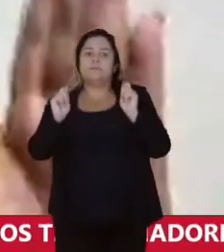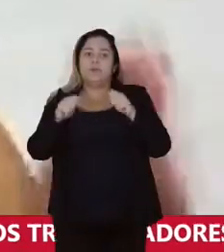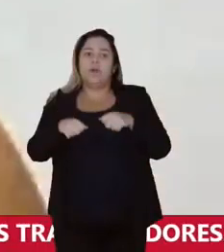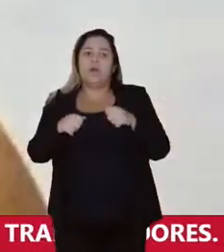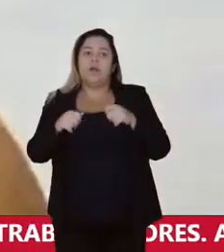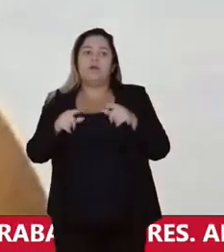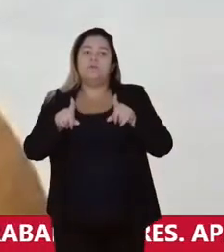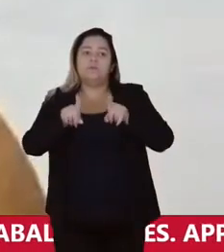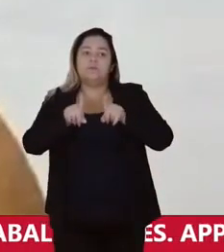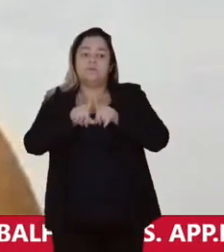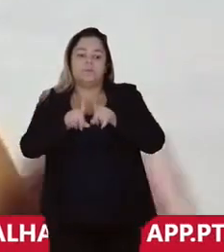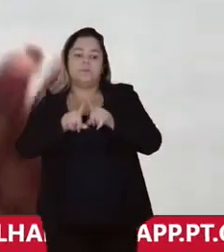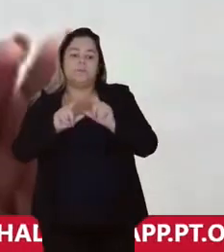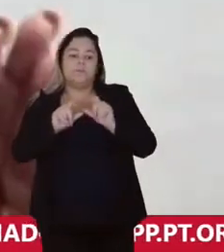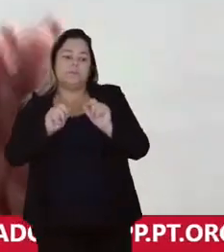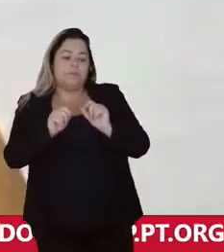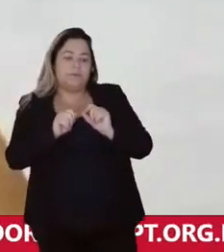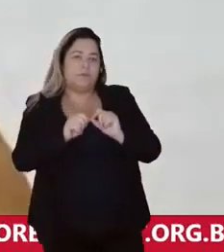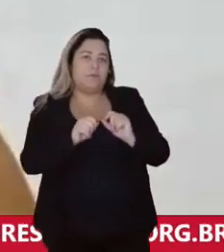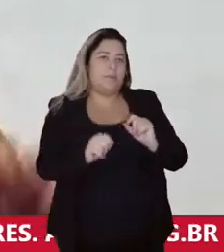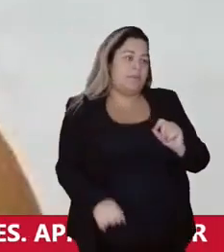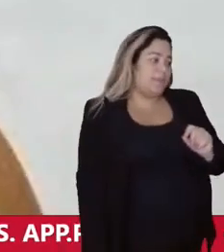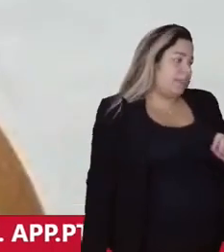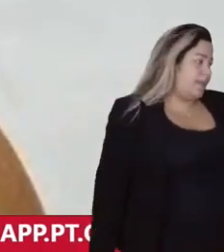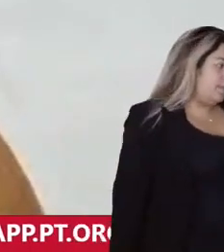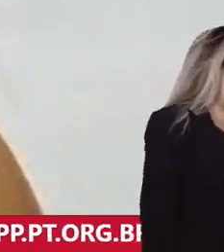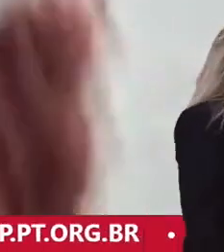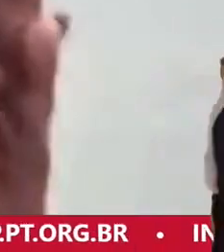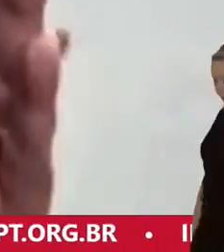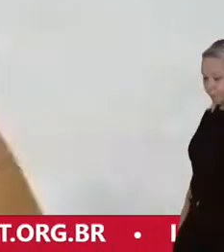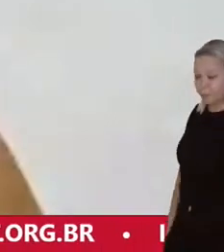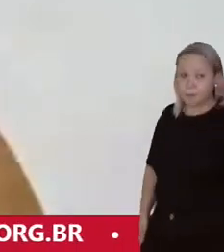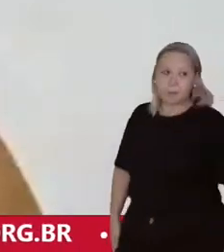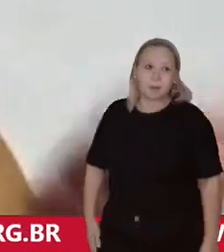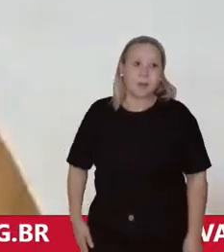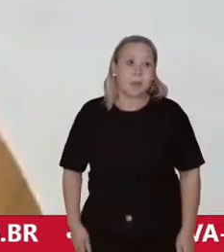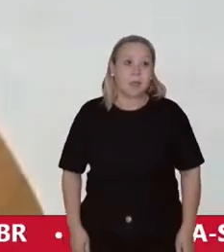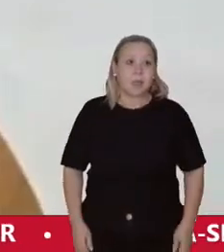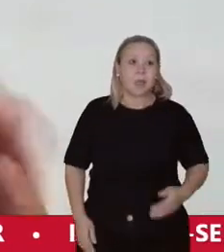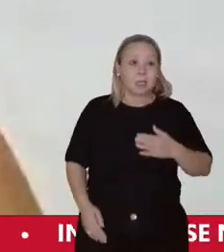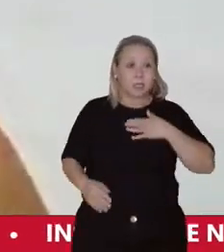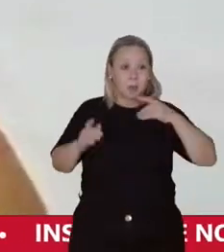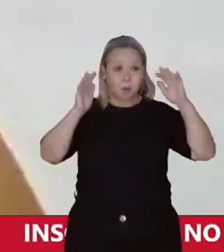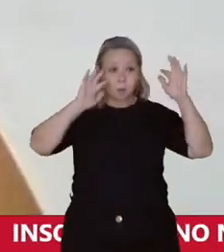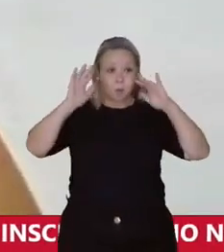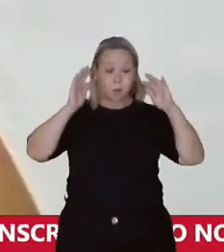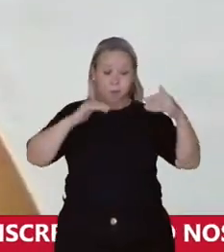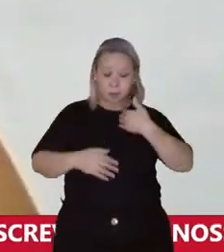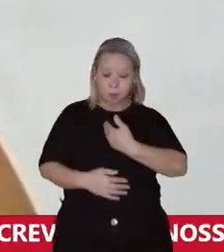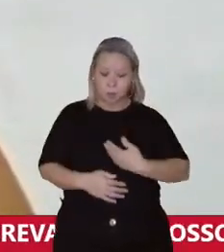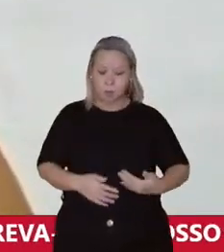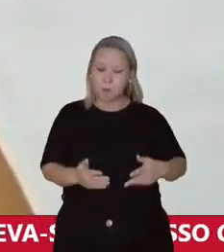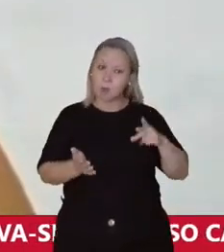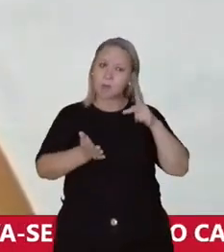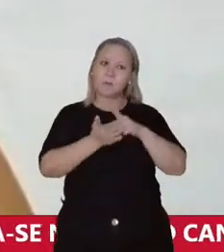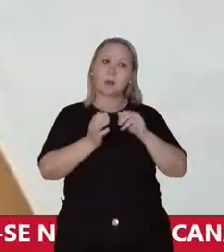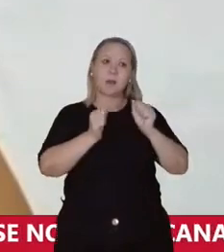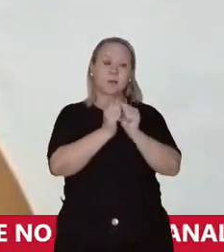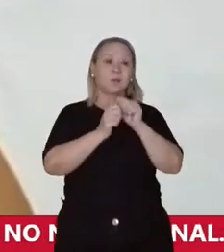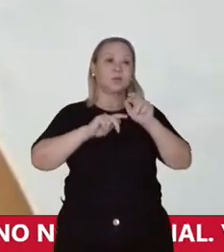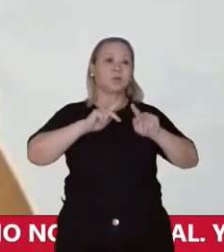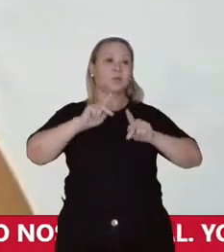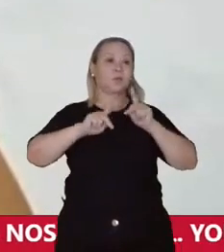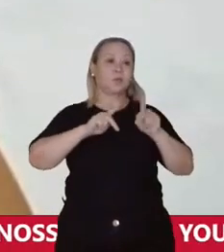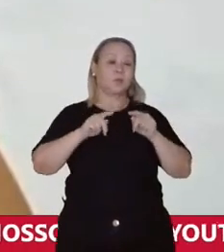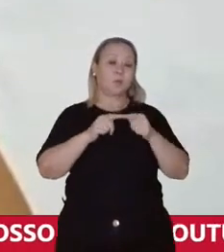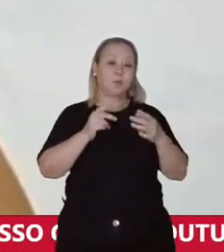como a gente já fez muito no nossos governos Lula e Dilma. Então, meu sonho é isso, governar de fato com o povo,